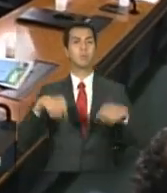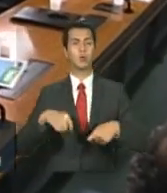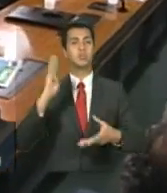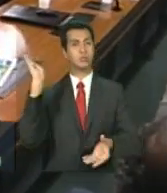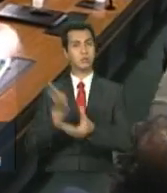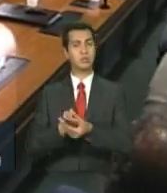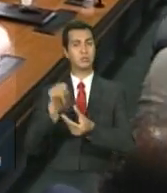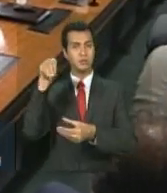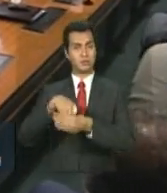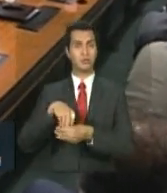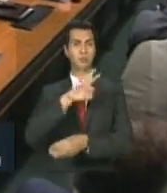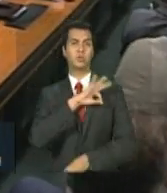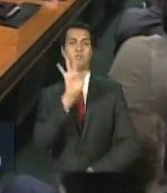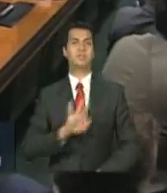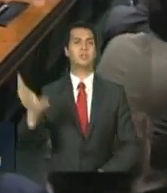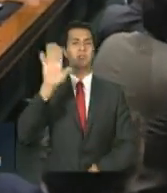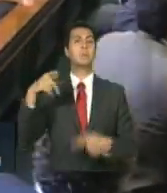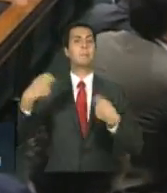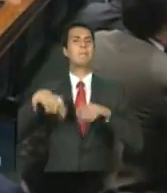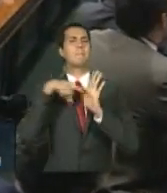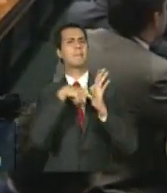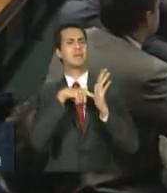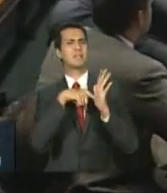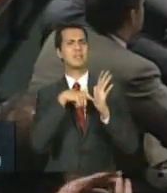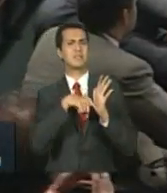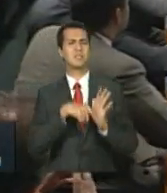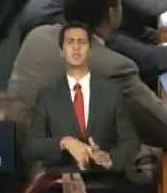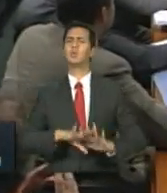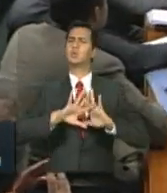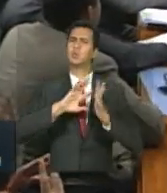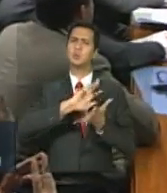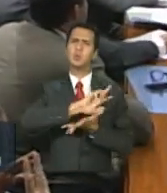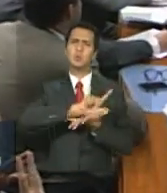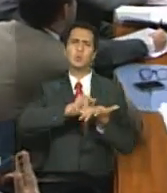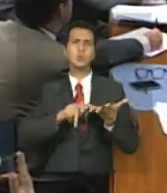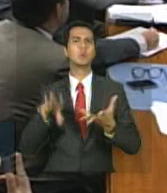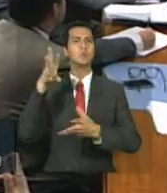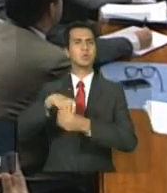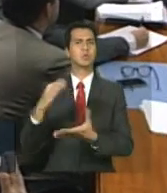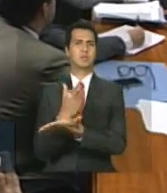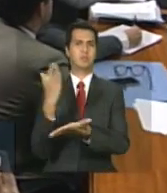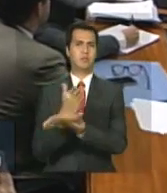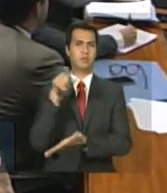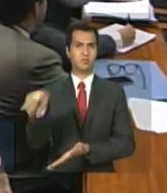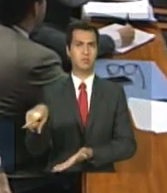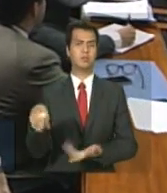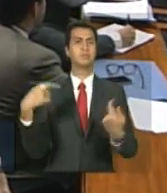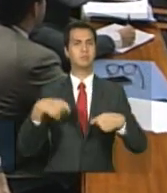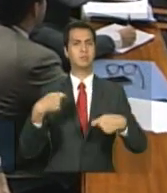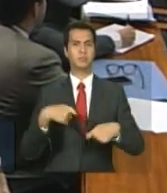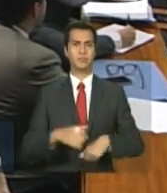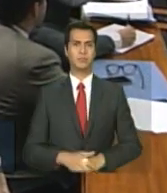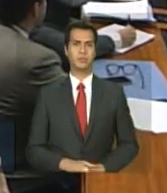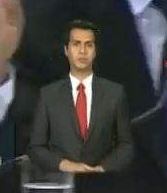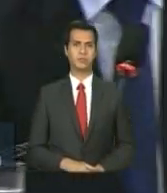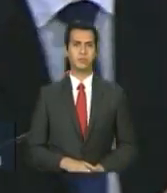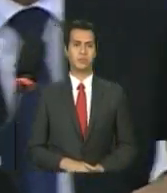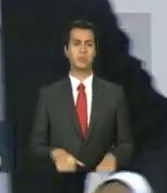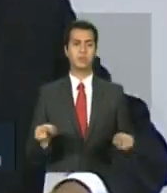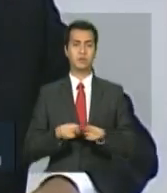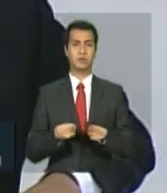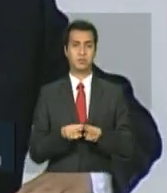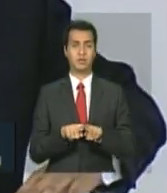Polícia Federal para apurar tudo que está registrado naquela revista. E no próprio requerimento já coloquei à